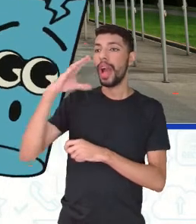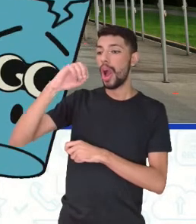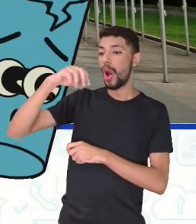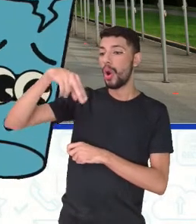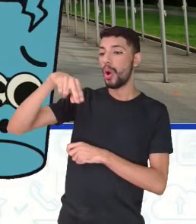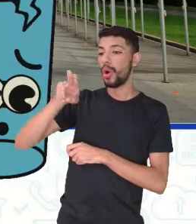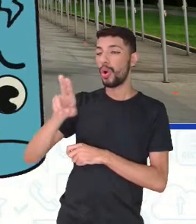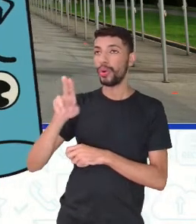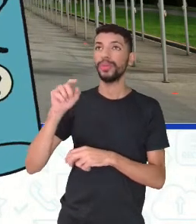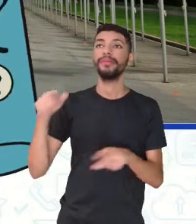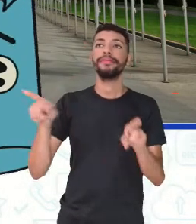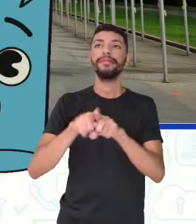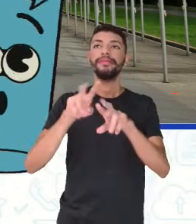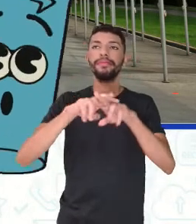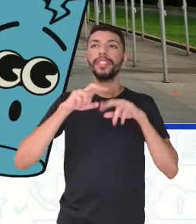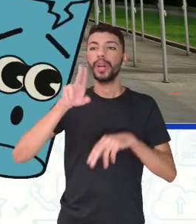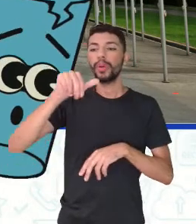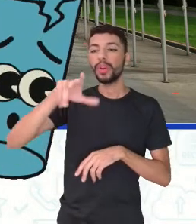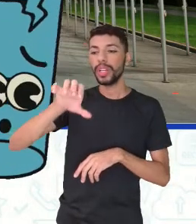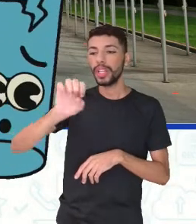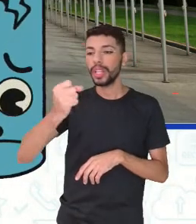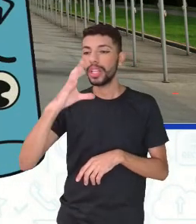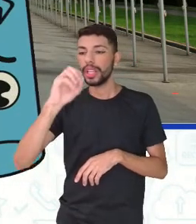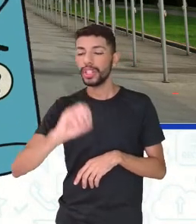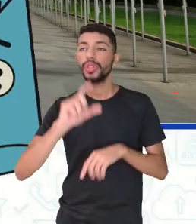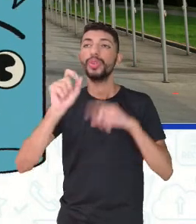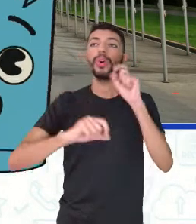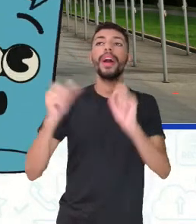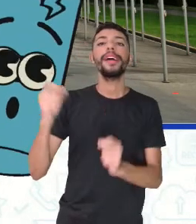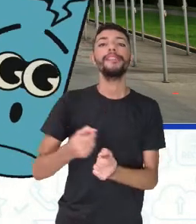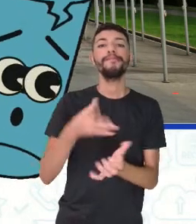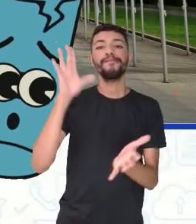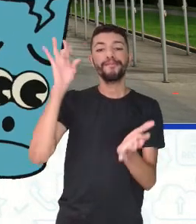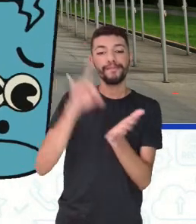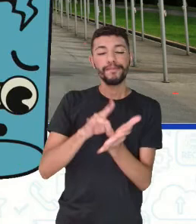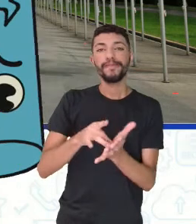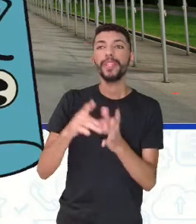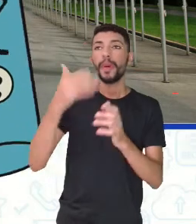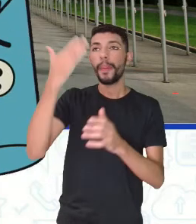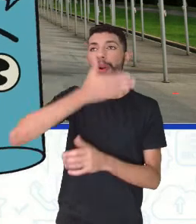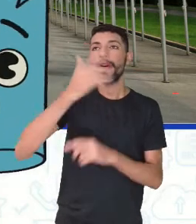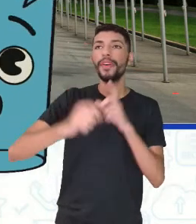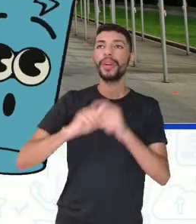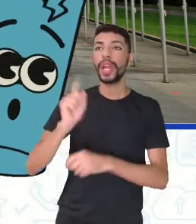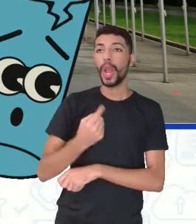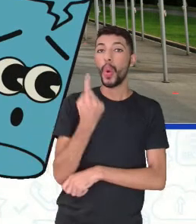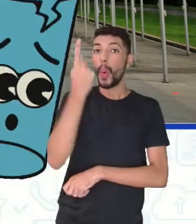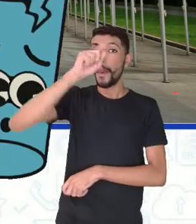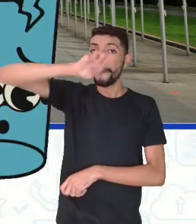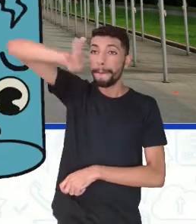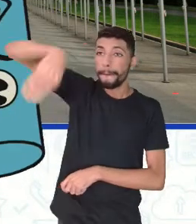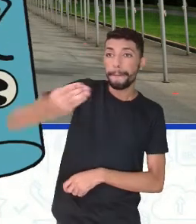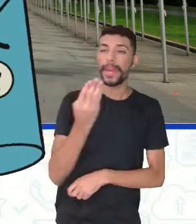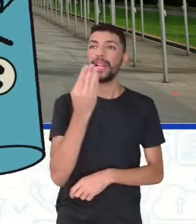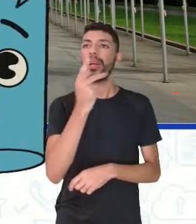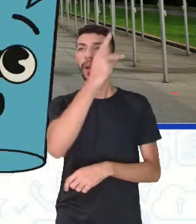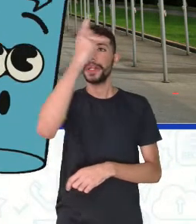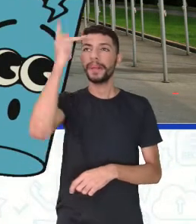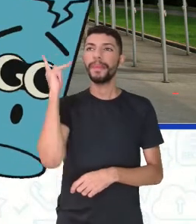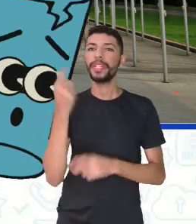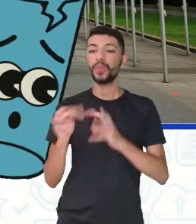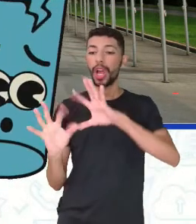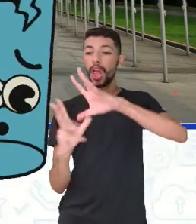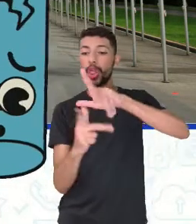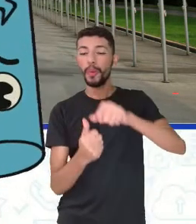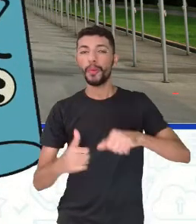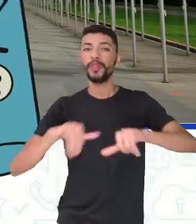da Unesco, afirma que cerca de 1 bilhão de pessoas do mundo sofrem com o acesso do abastecimento